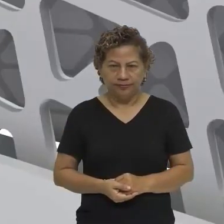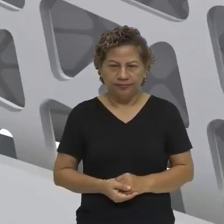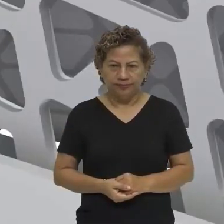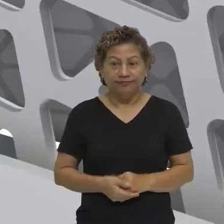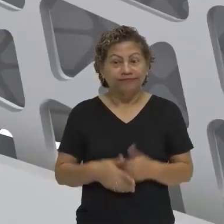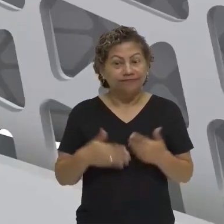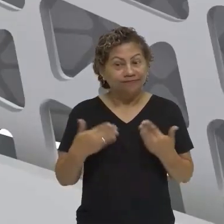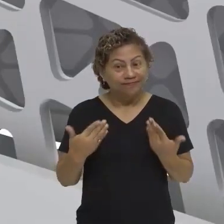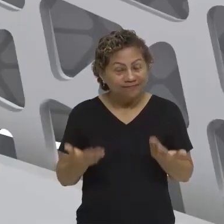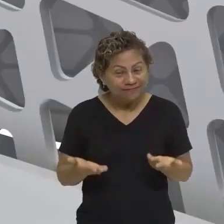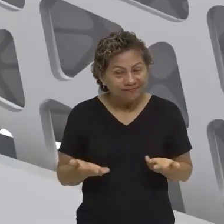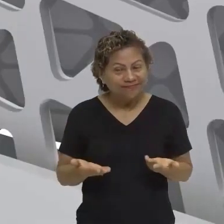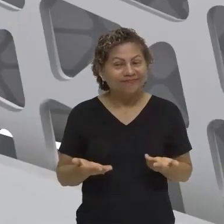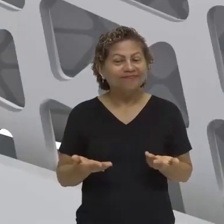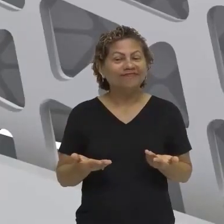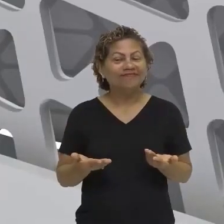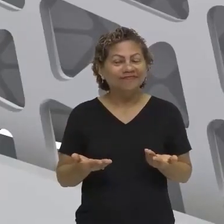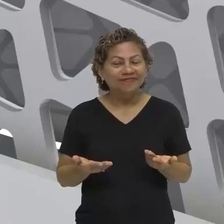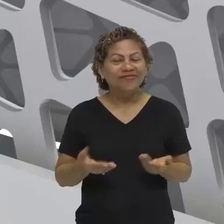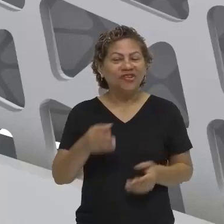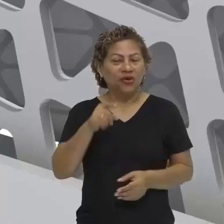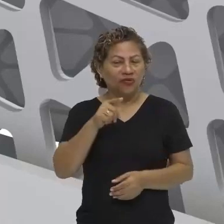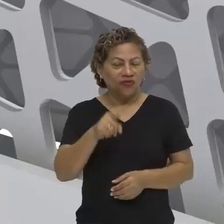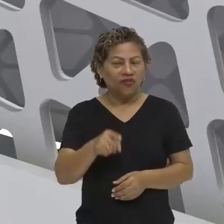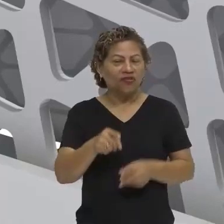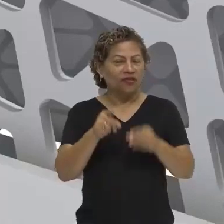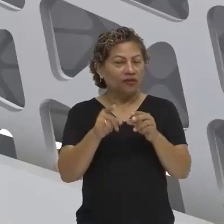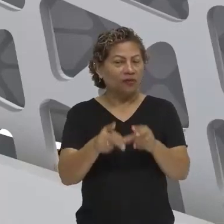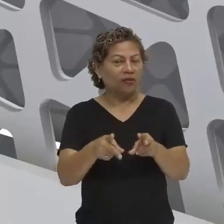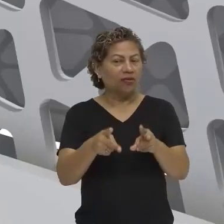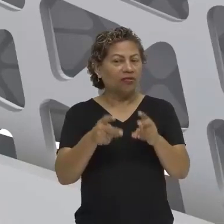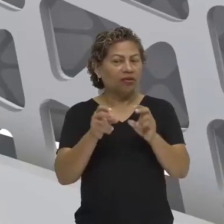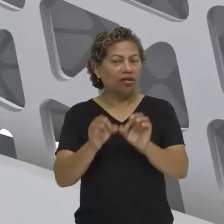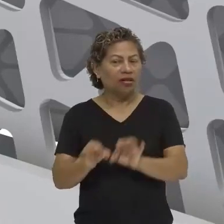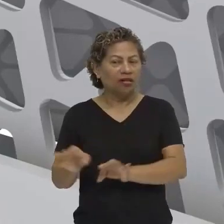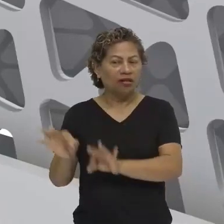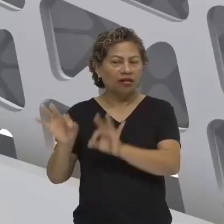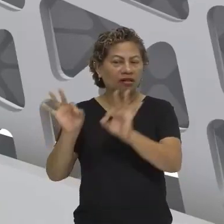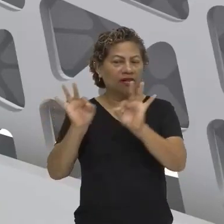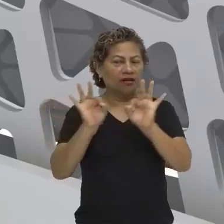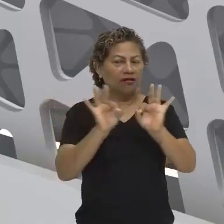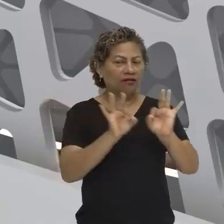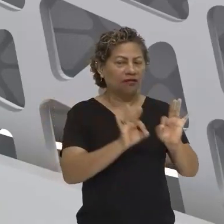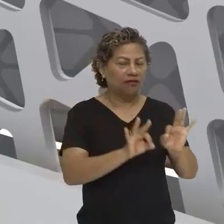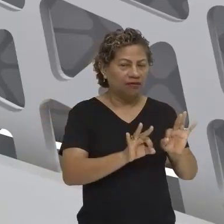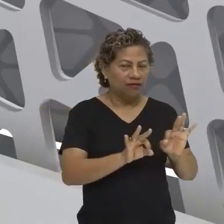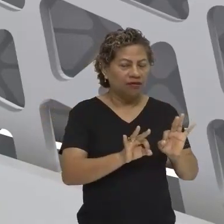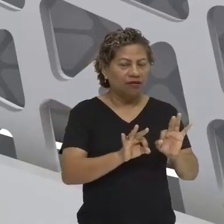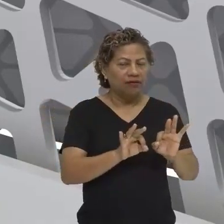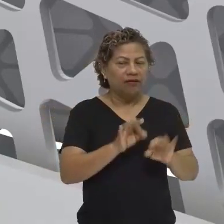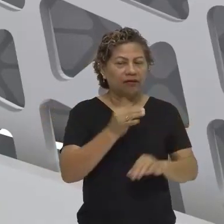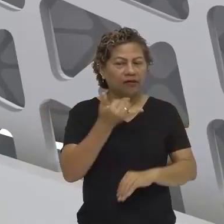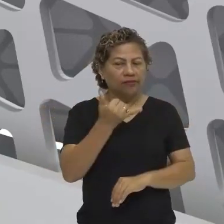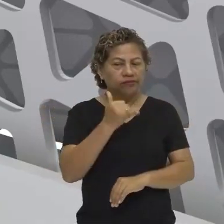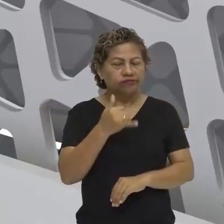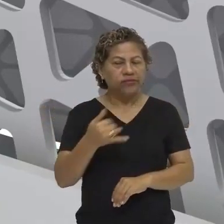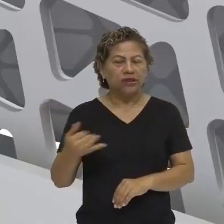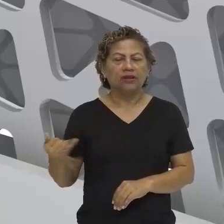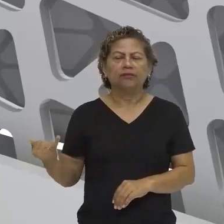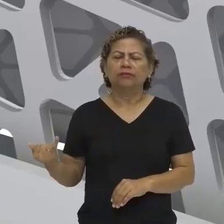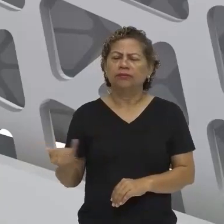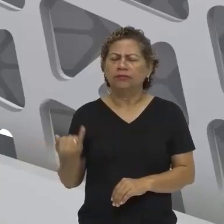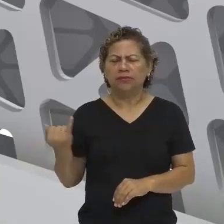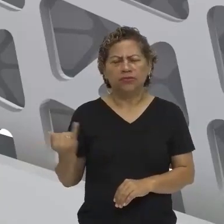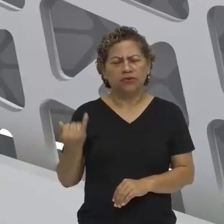Muito bem, pessoal, eu espero que você tenha visto no vídeo o quanto é importante a